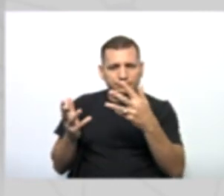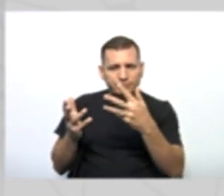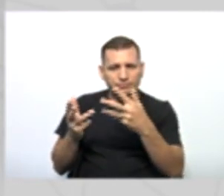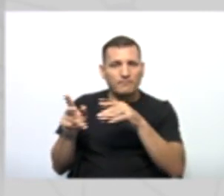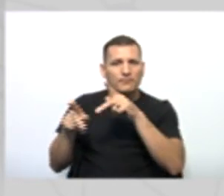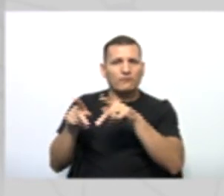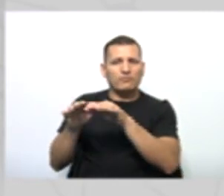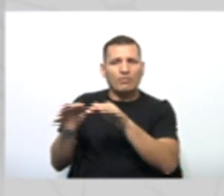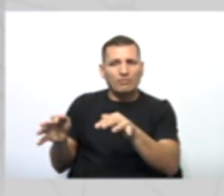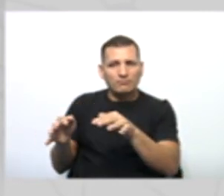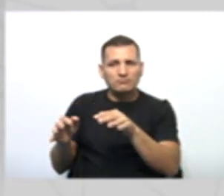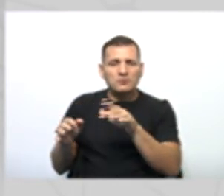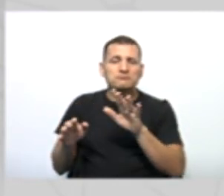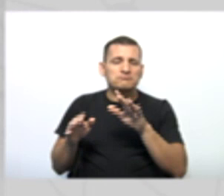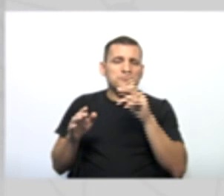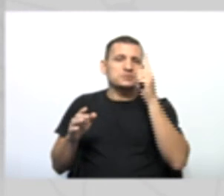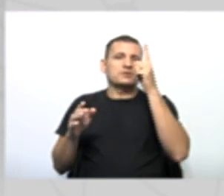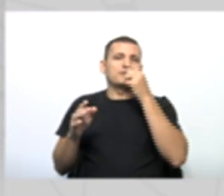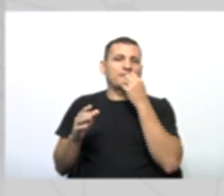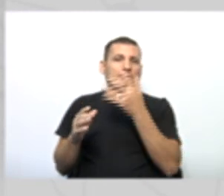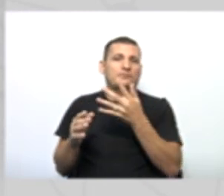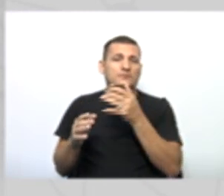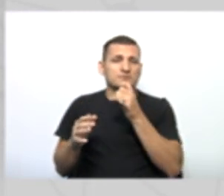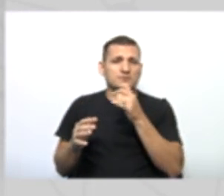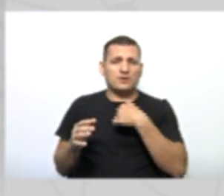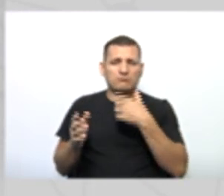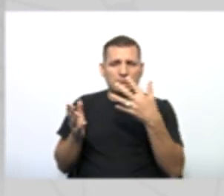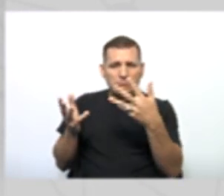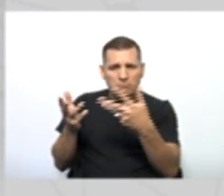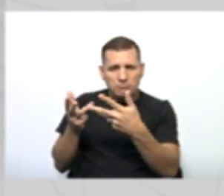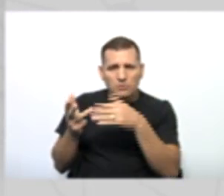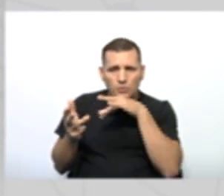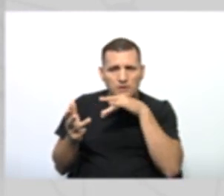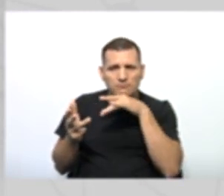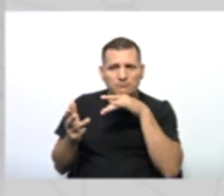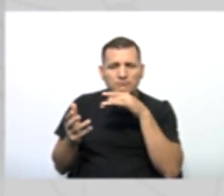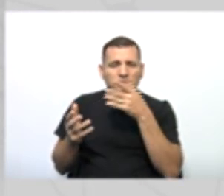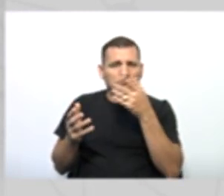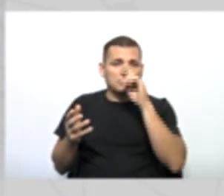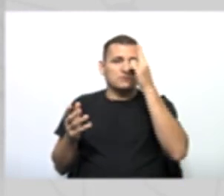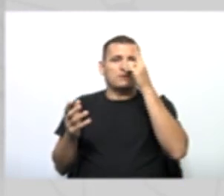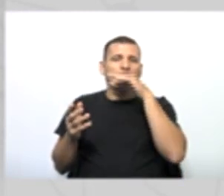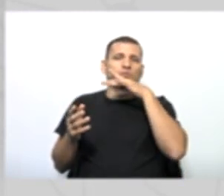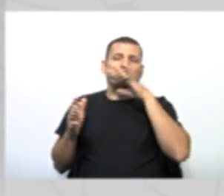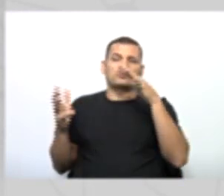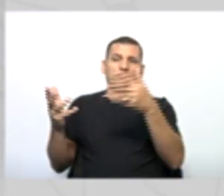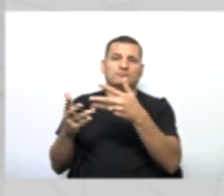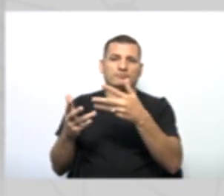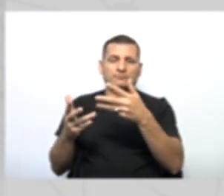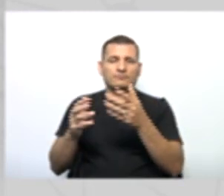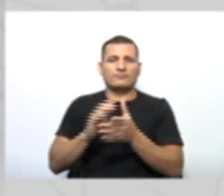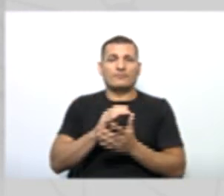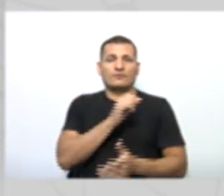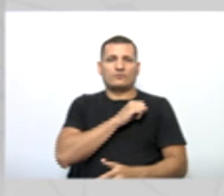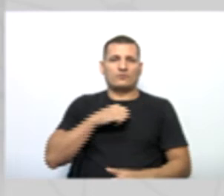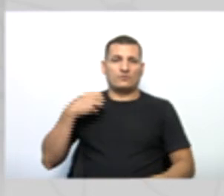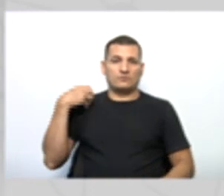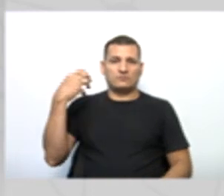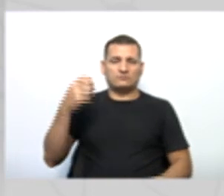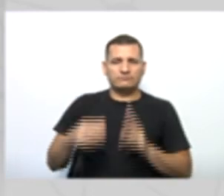passava a ser boa. E se eu convencesse de que ela era ruim, todo mundo ia considerar ela ruim. Sócrates vai olhar para essa galera e